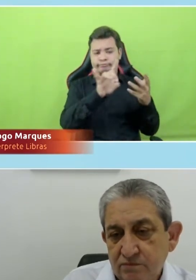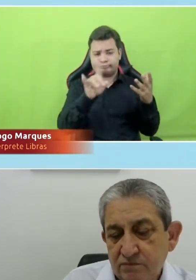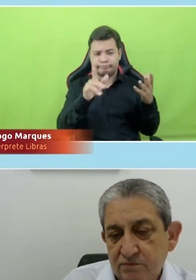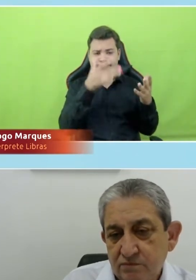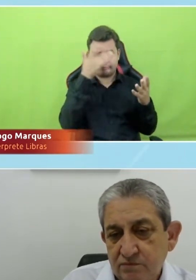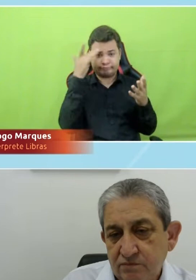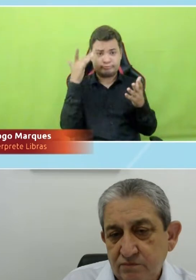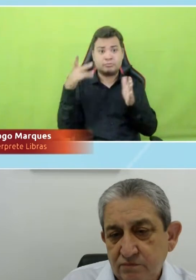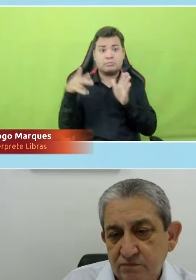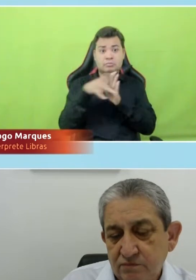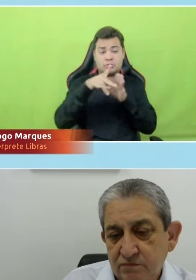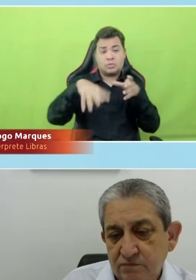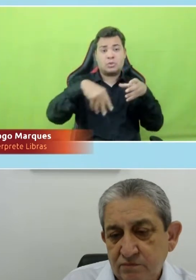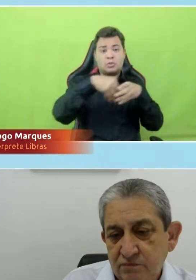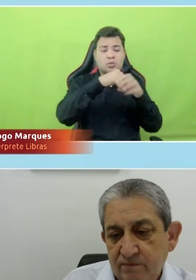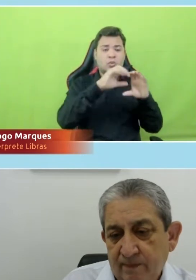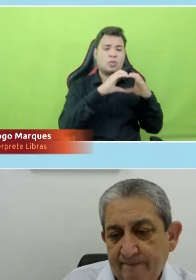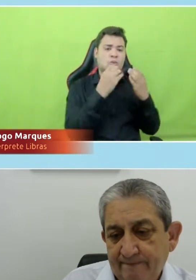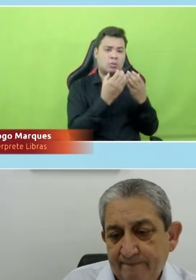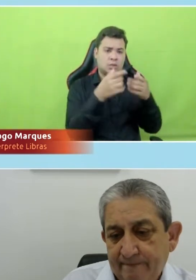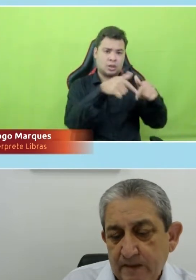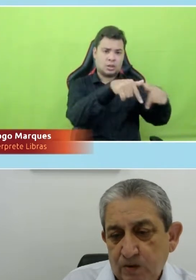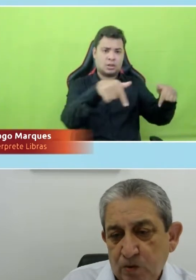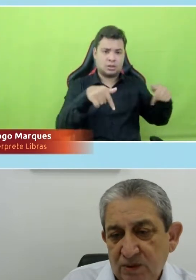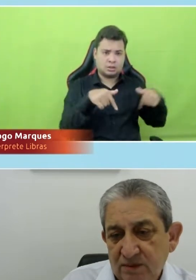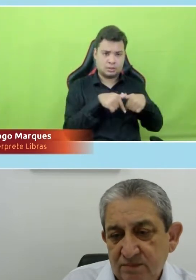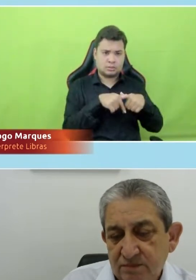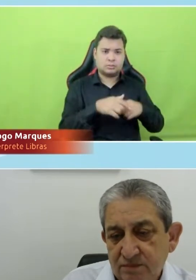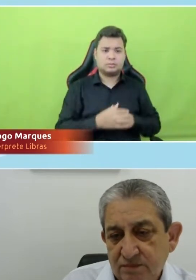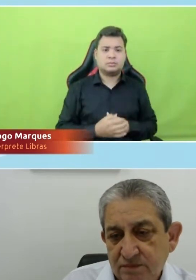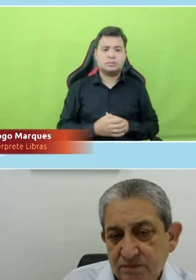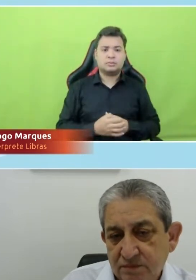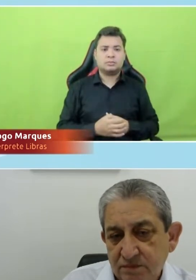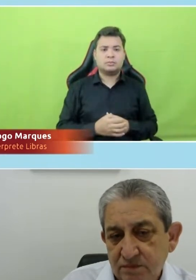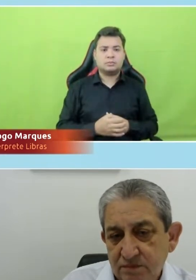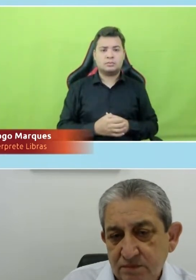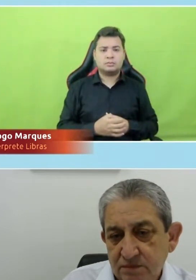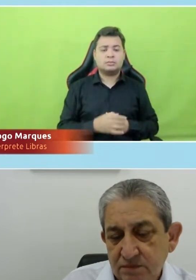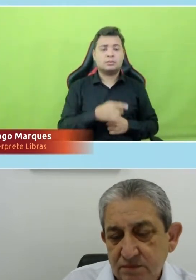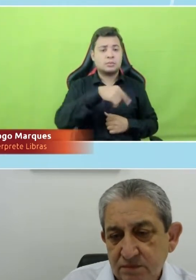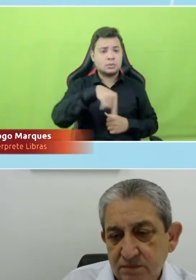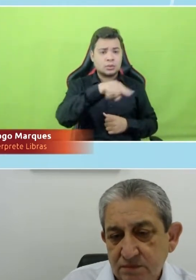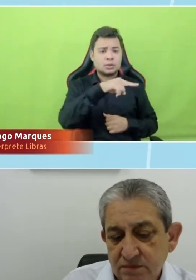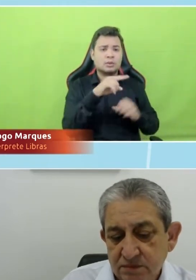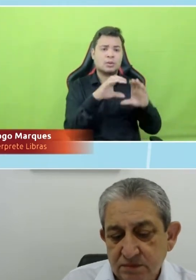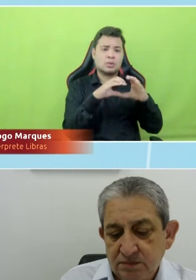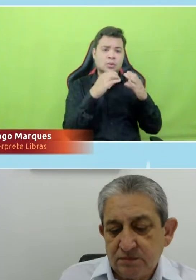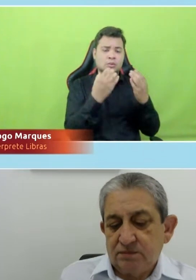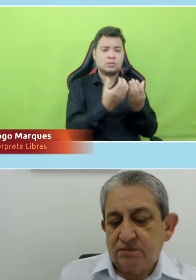comunidade quilombola e estão distribuídas, né, essas comunidades por mais de